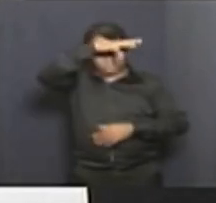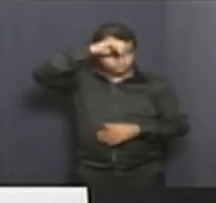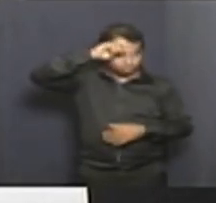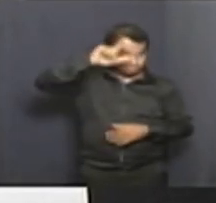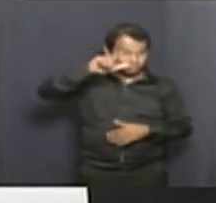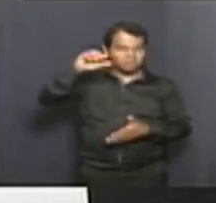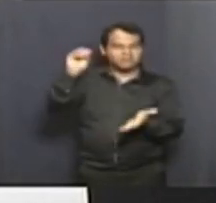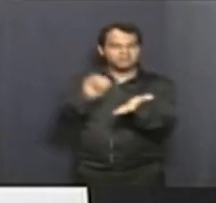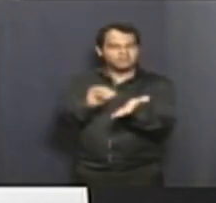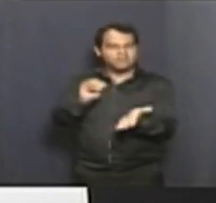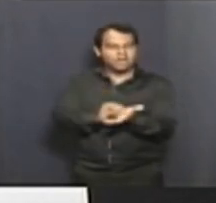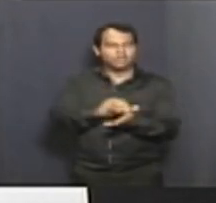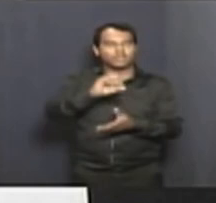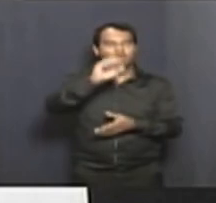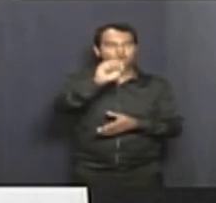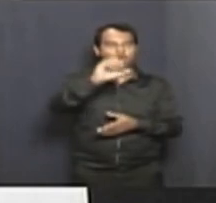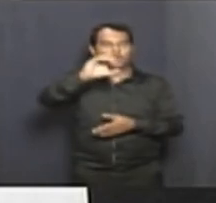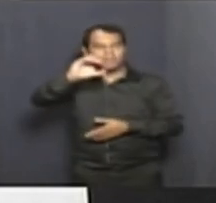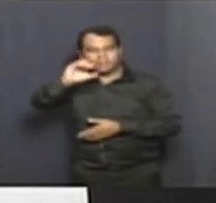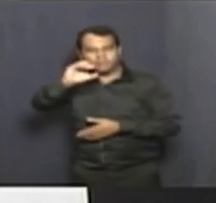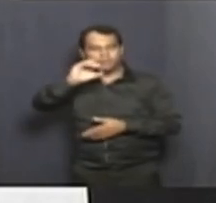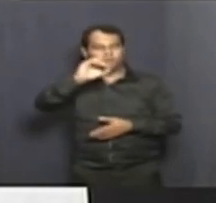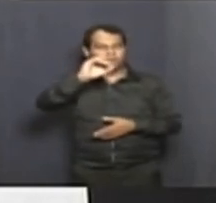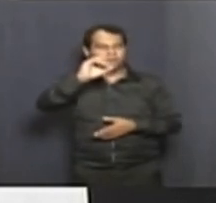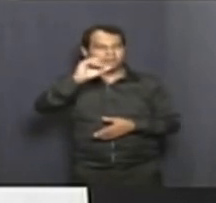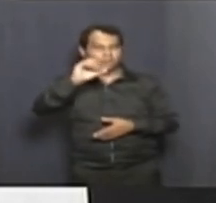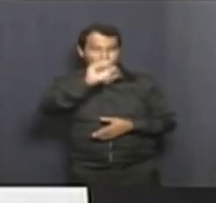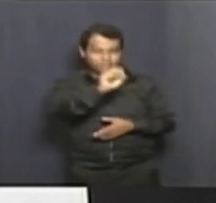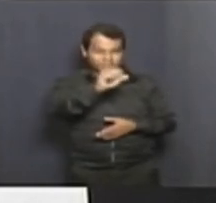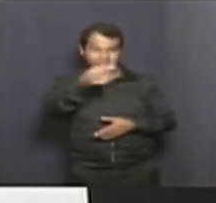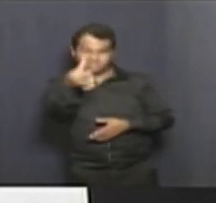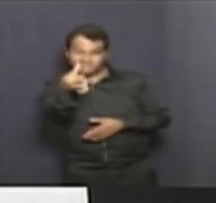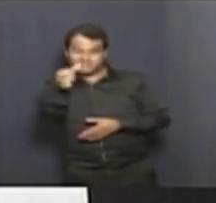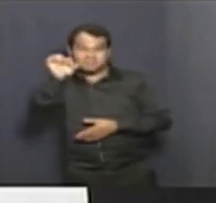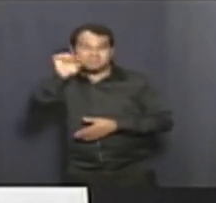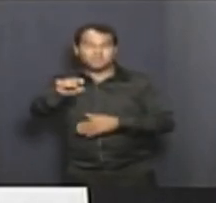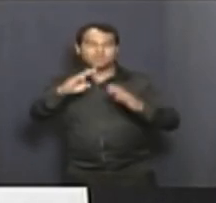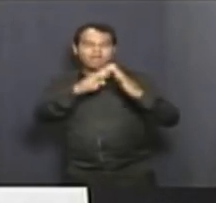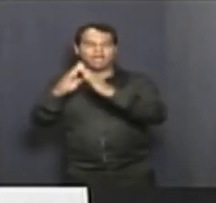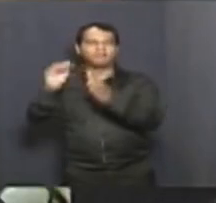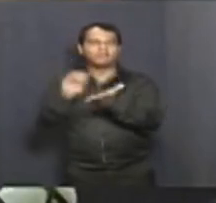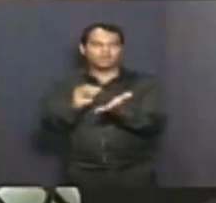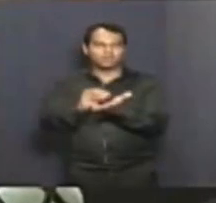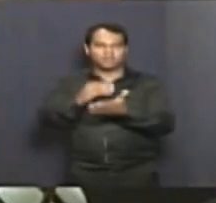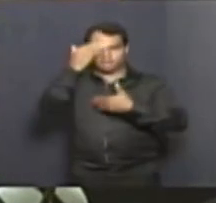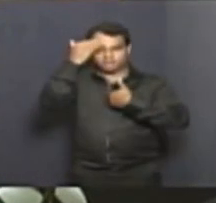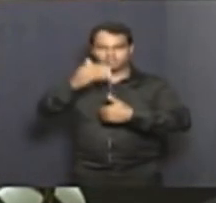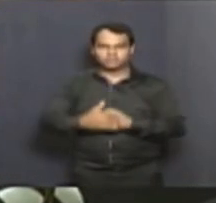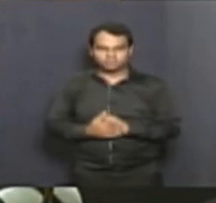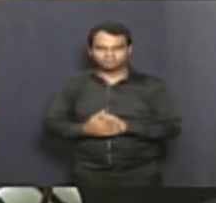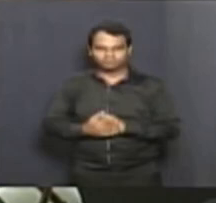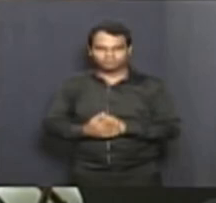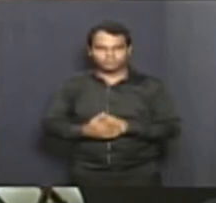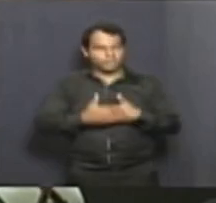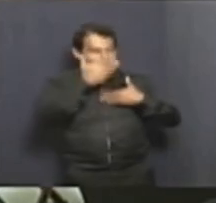faltando 86 mil residências agradeço obrigado